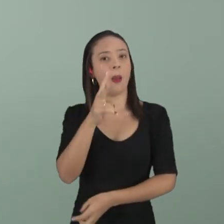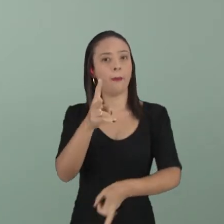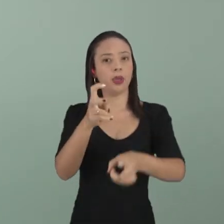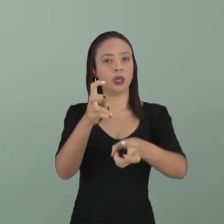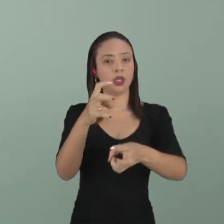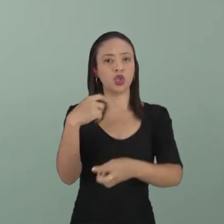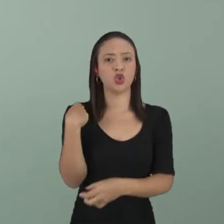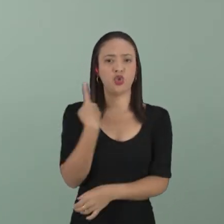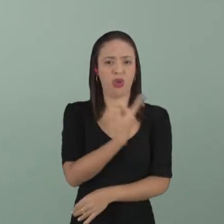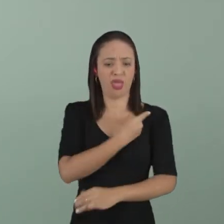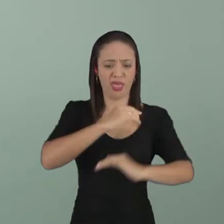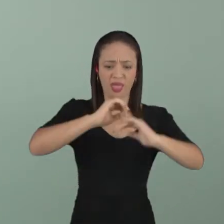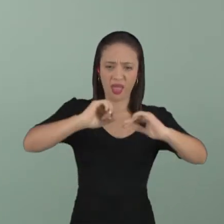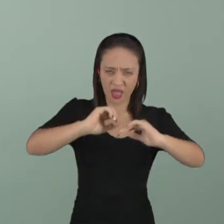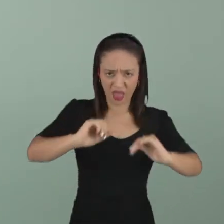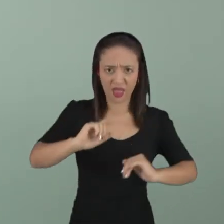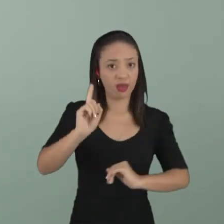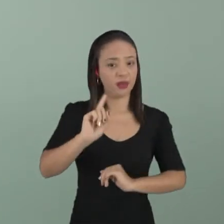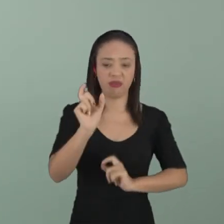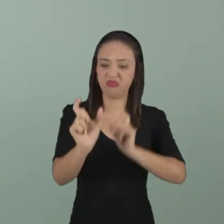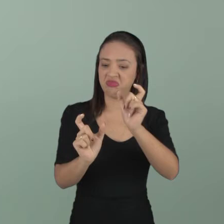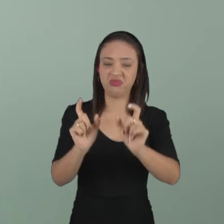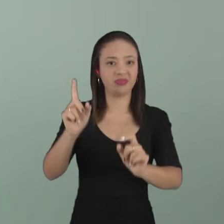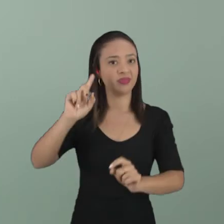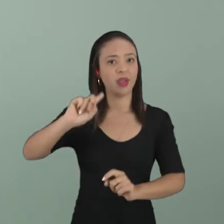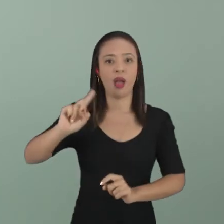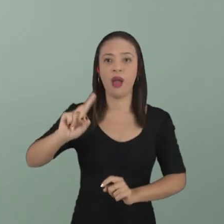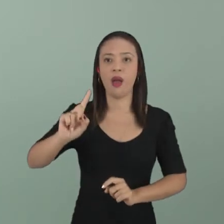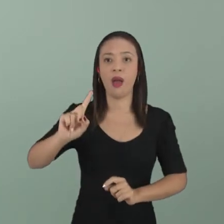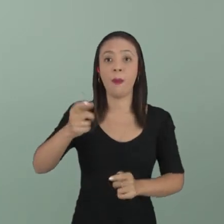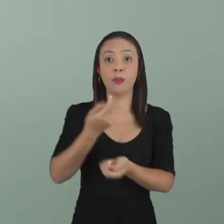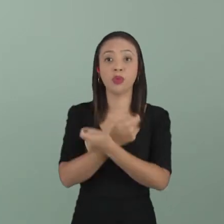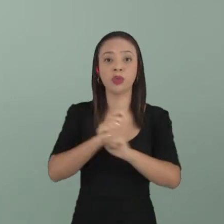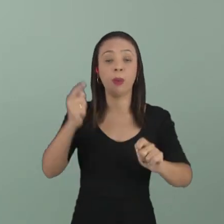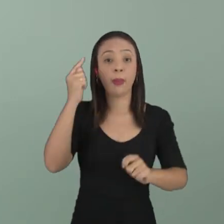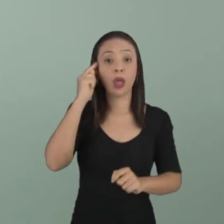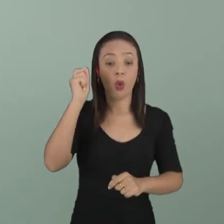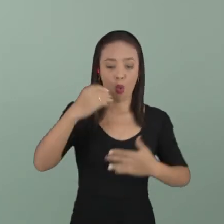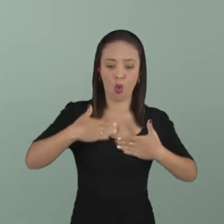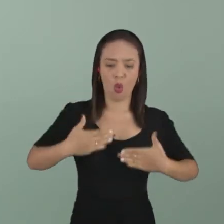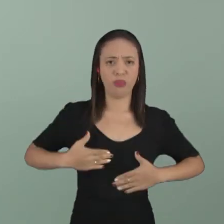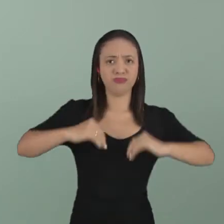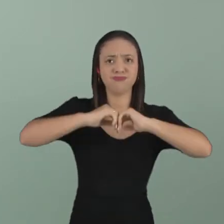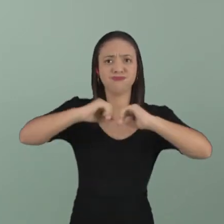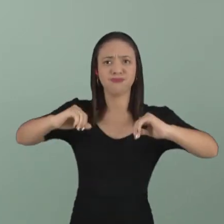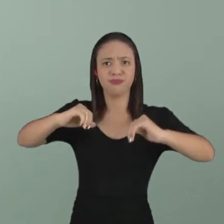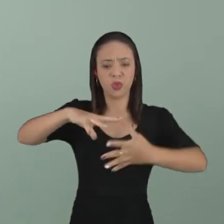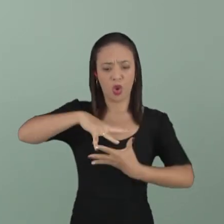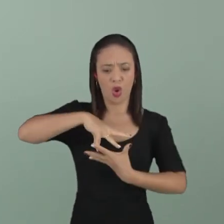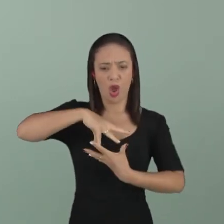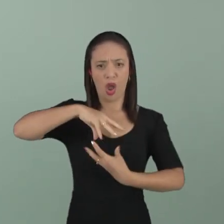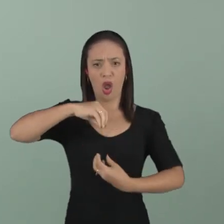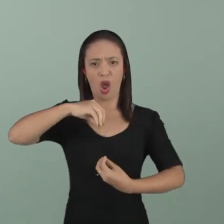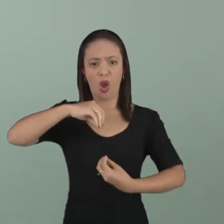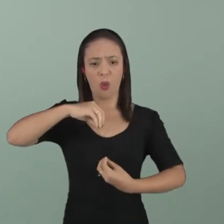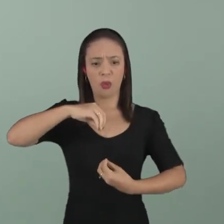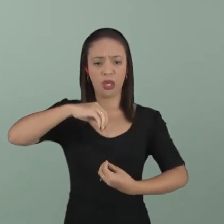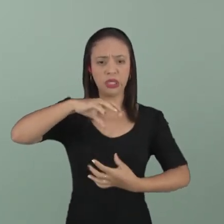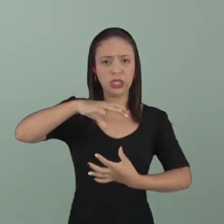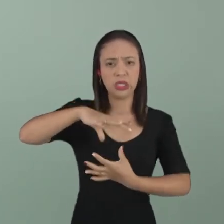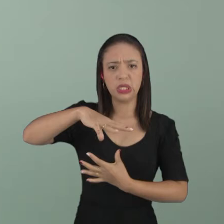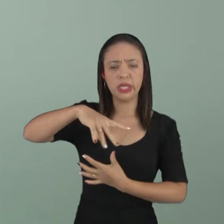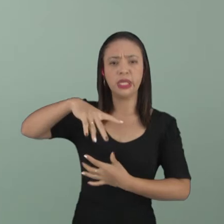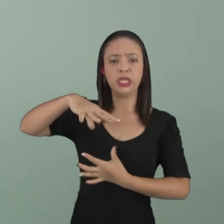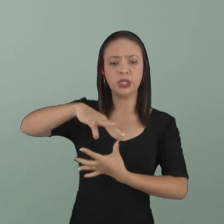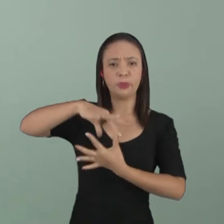não somos fragmentados. Não tem como a gente pensar num corpo que se separa, alma, mente e espírito,